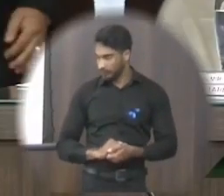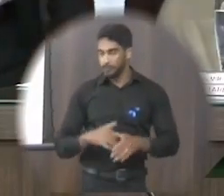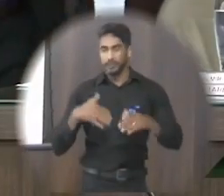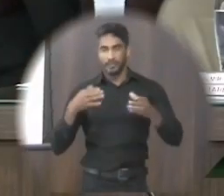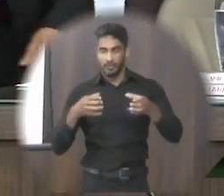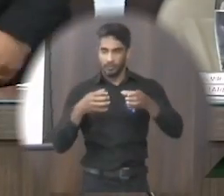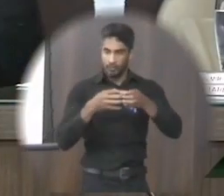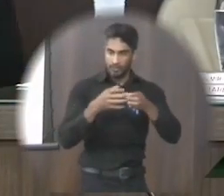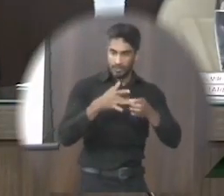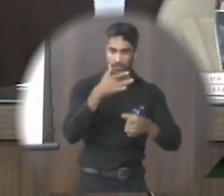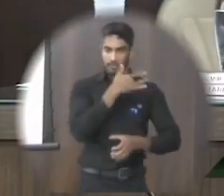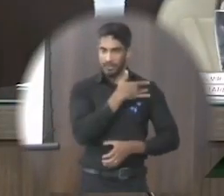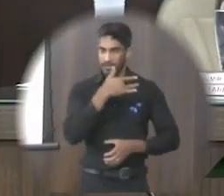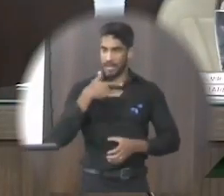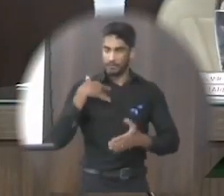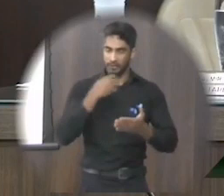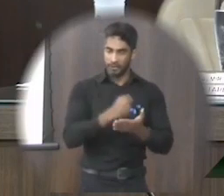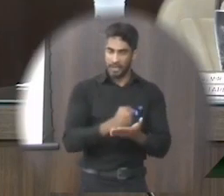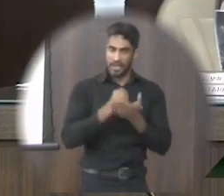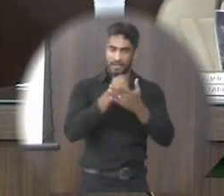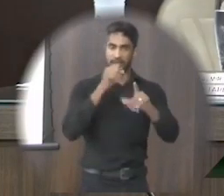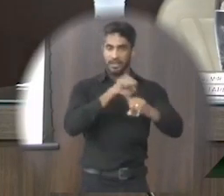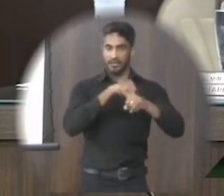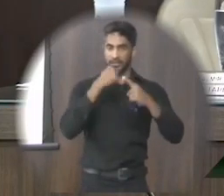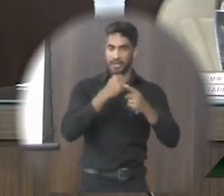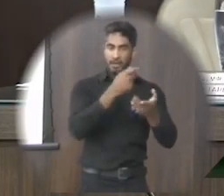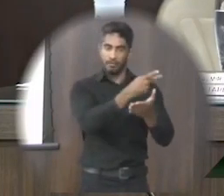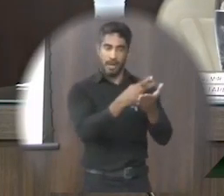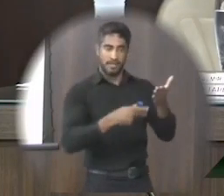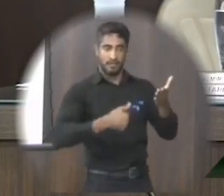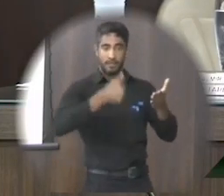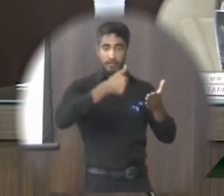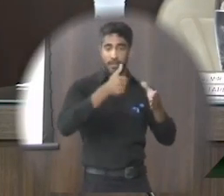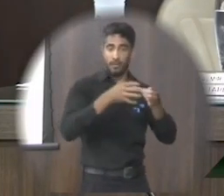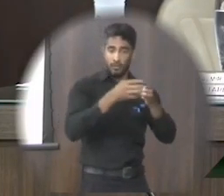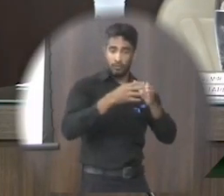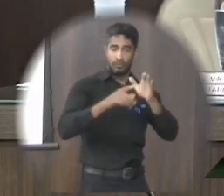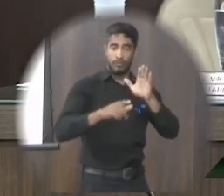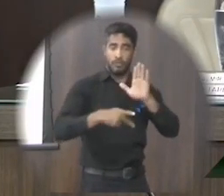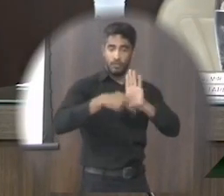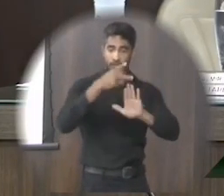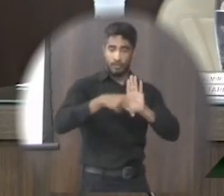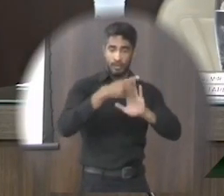Comissão de Saúde e Assistência Social. Parecer para o primeiro turno do projeto de lei